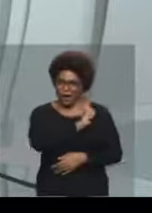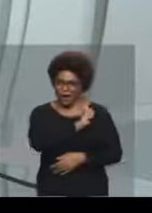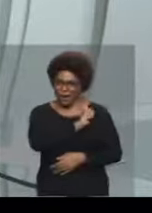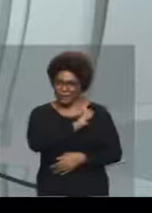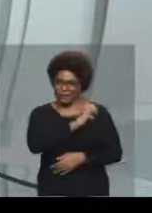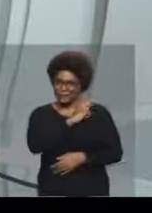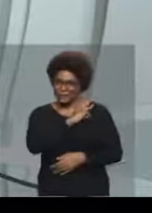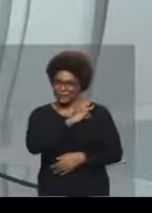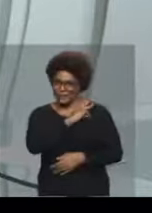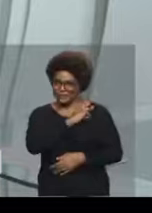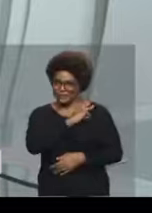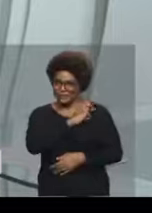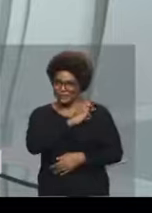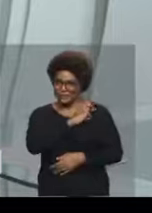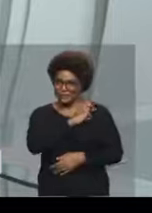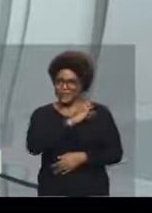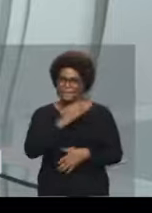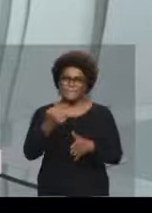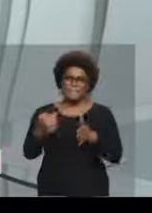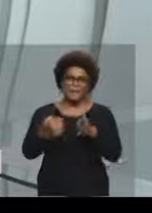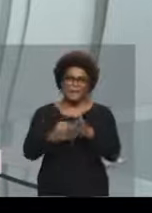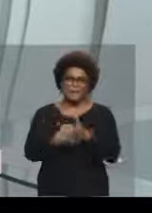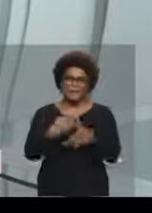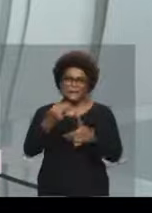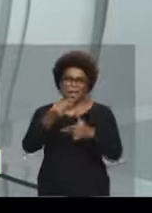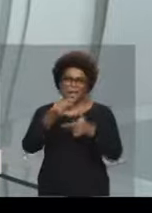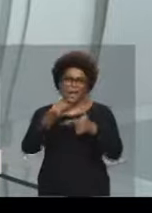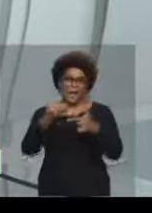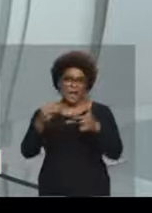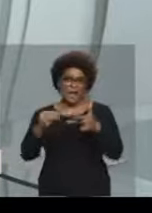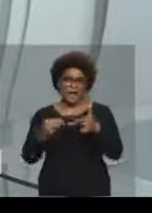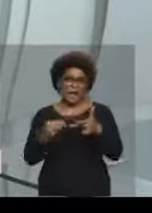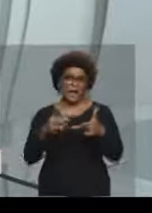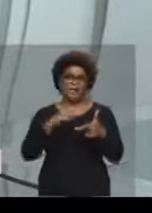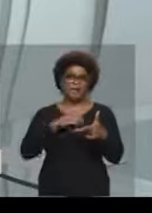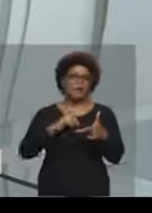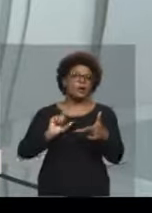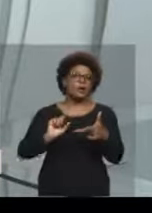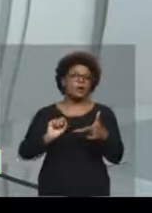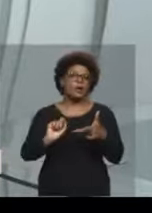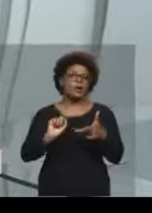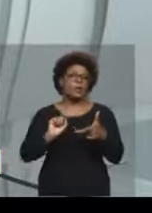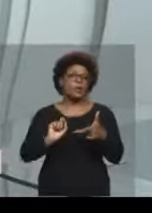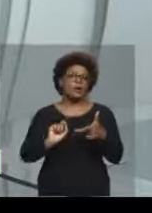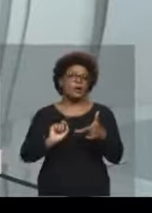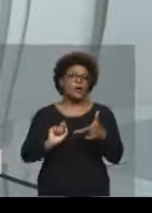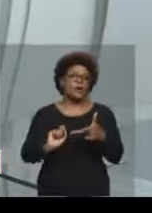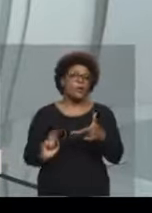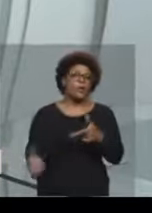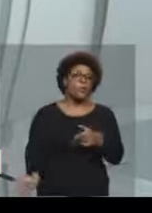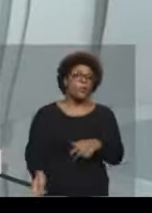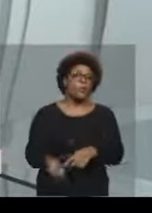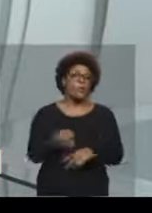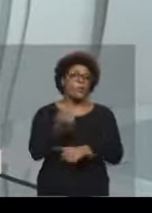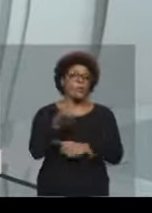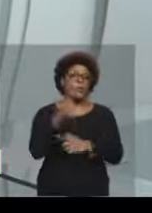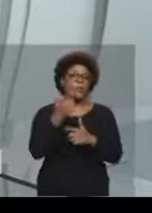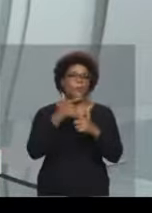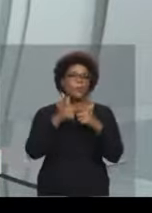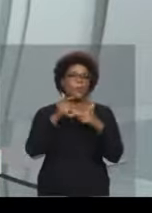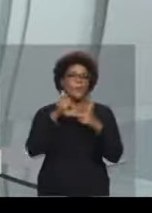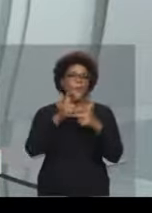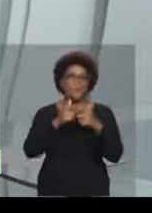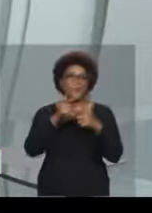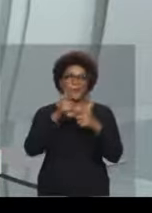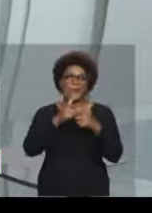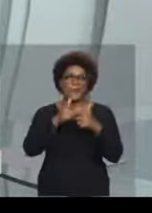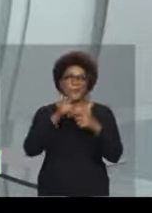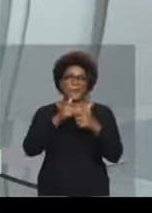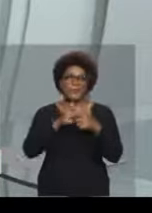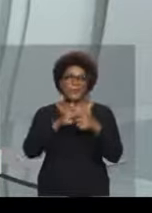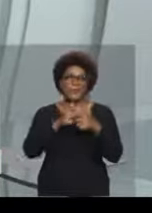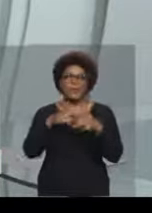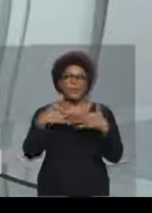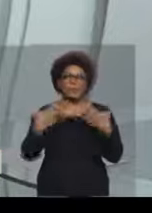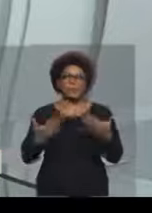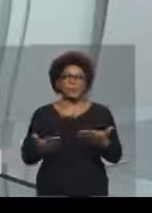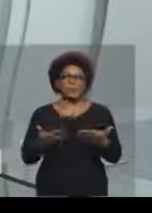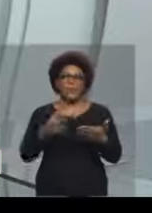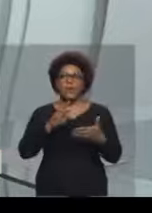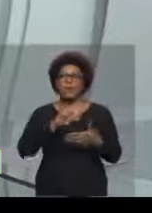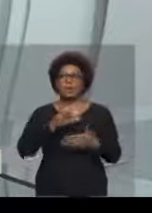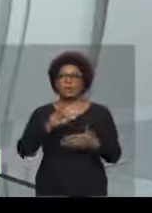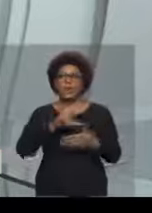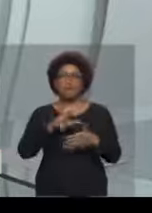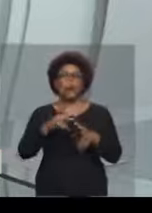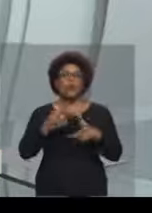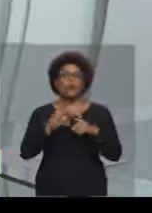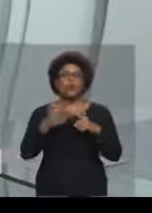elas partem de uma situação problema. Então, não é uma situação que você precisa ficar